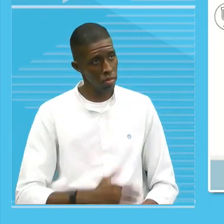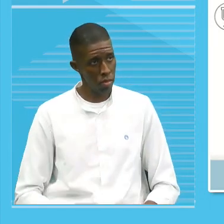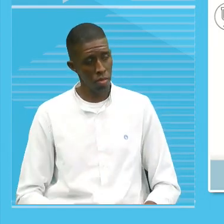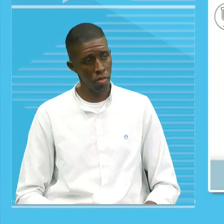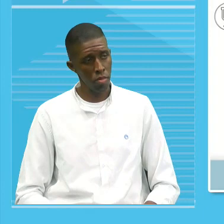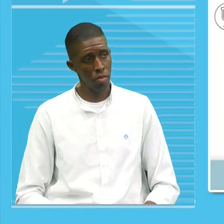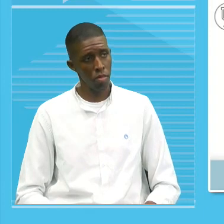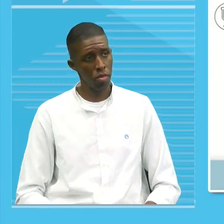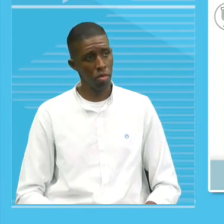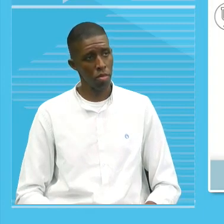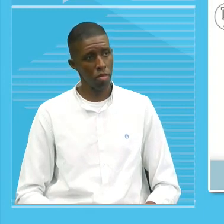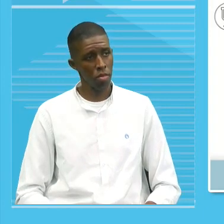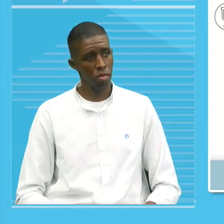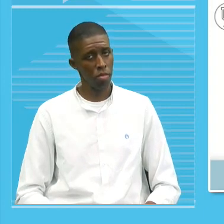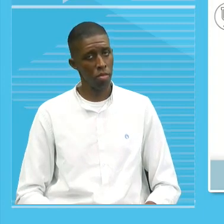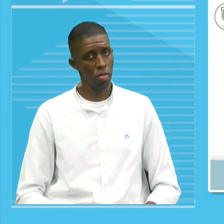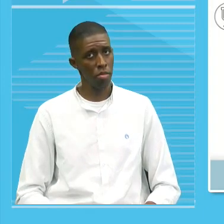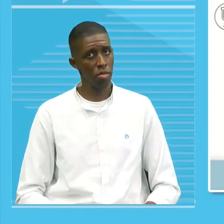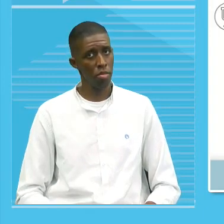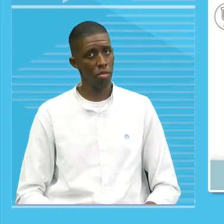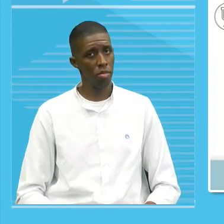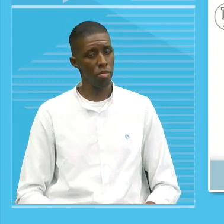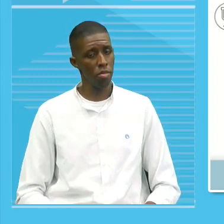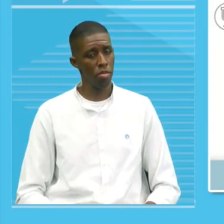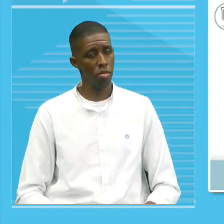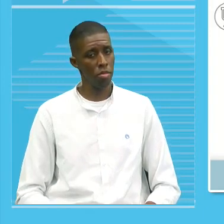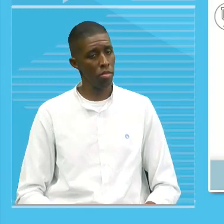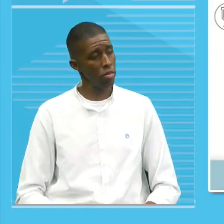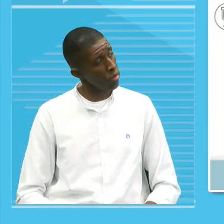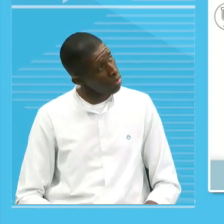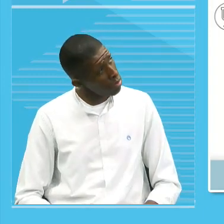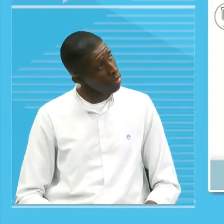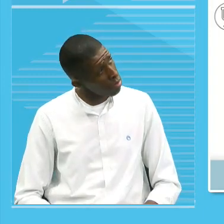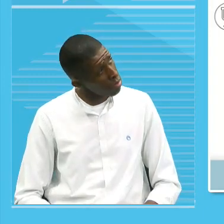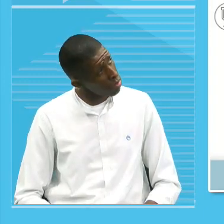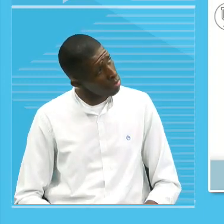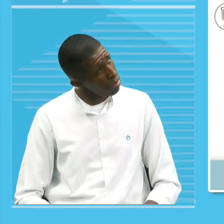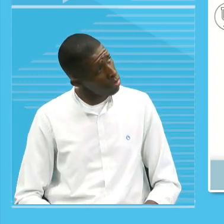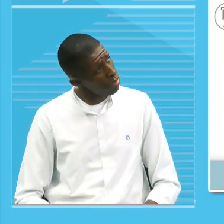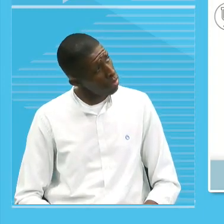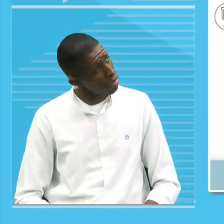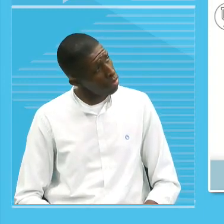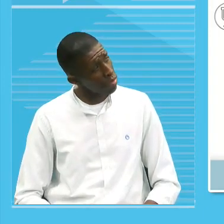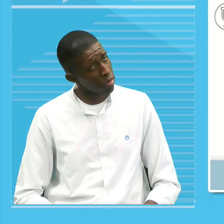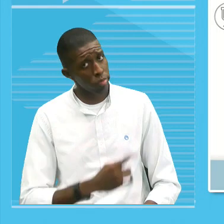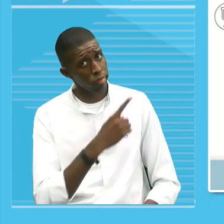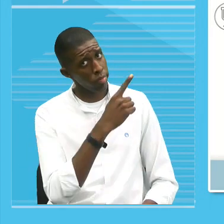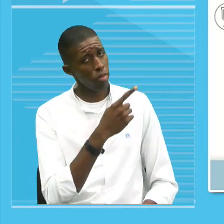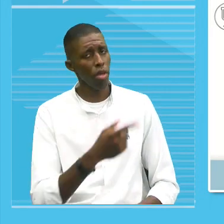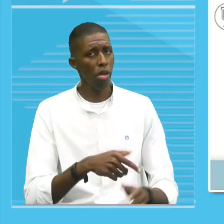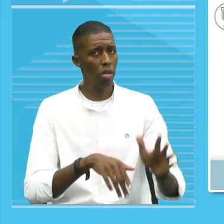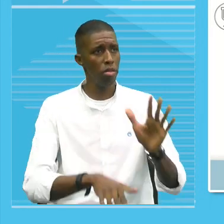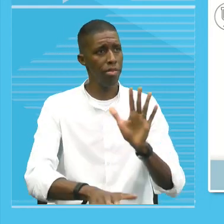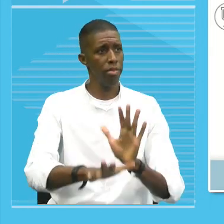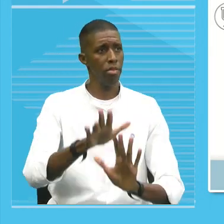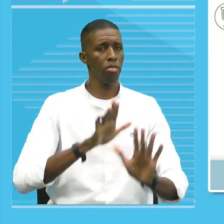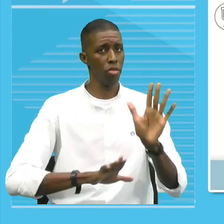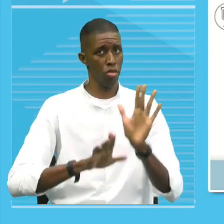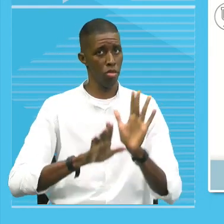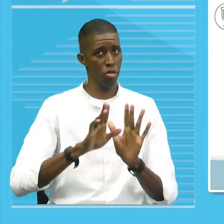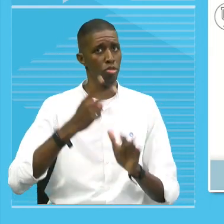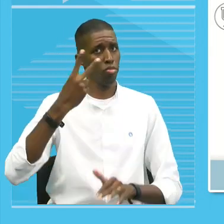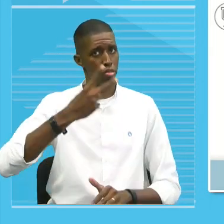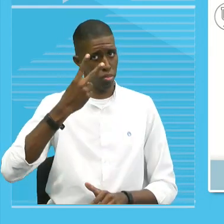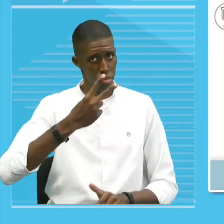há nos outros para nos outros cuidado que aqui eu já tenho né segunda pessoa